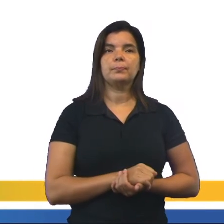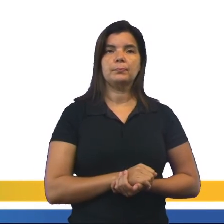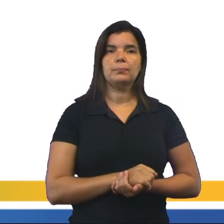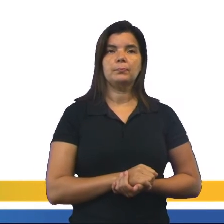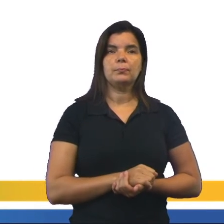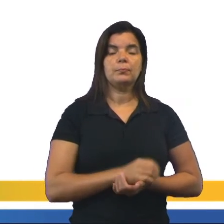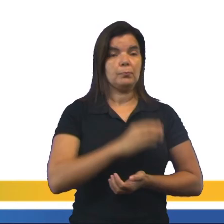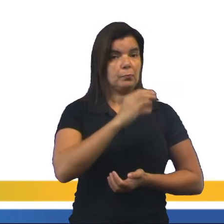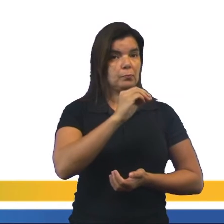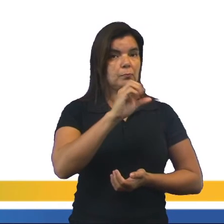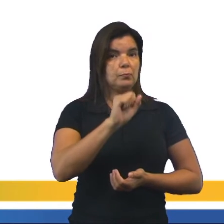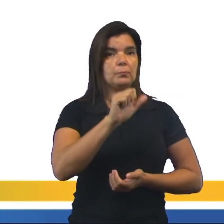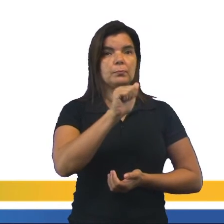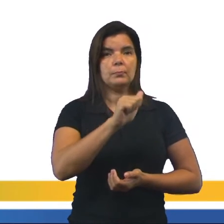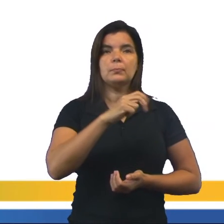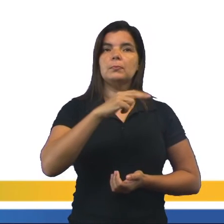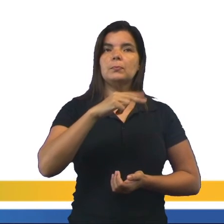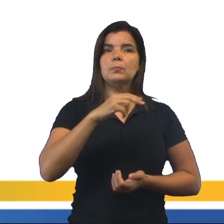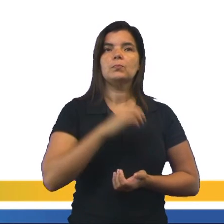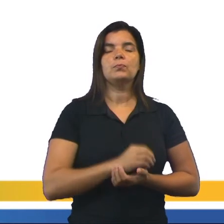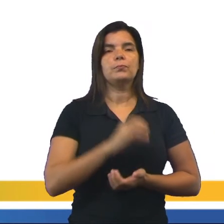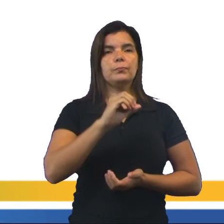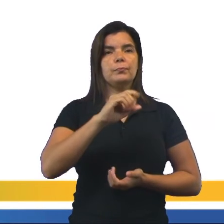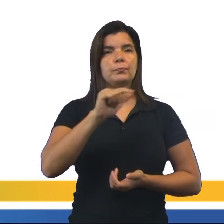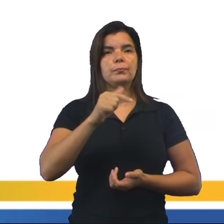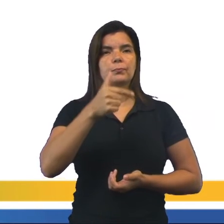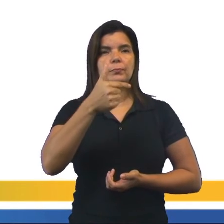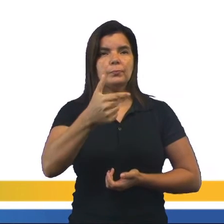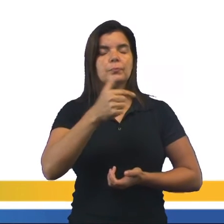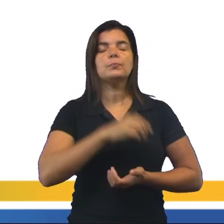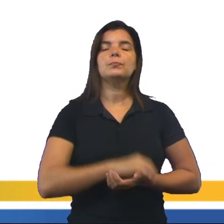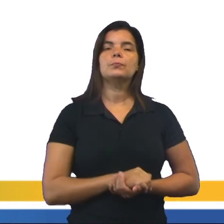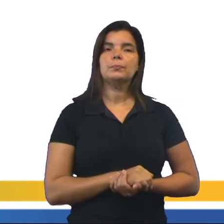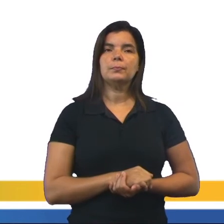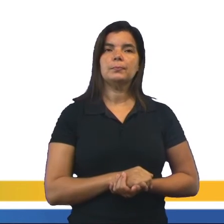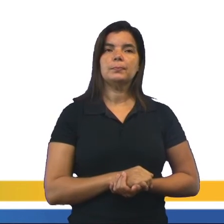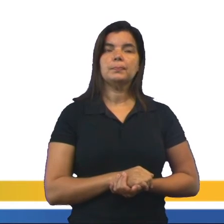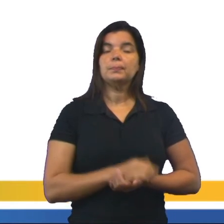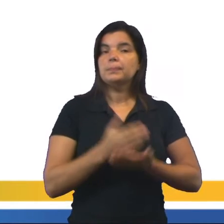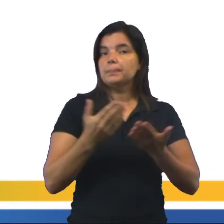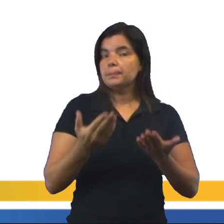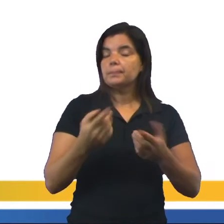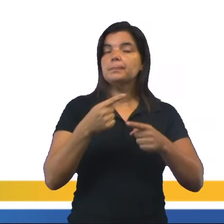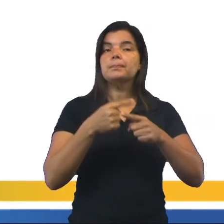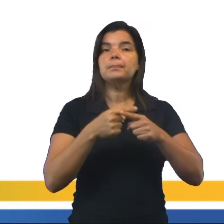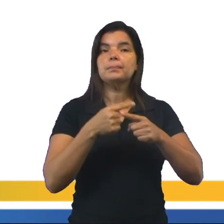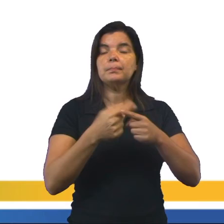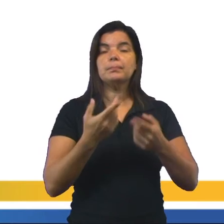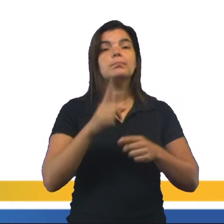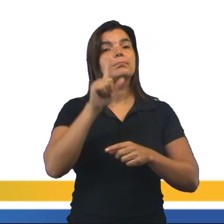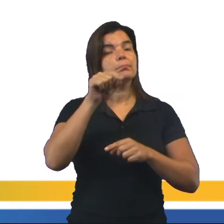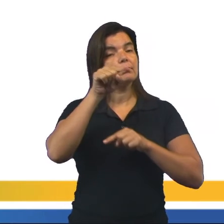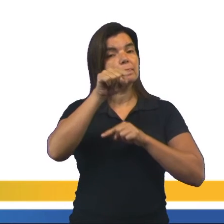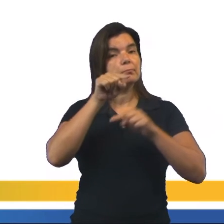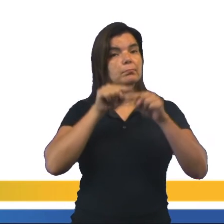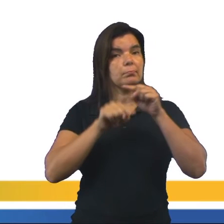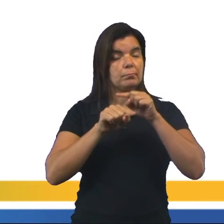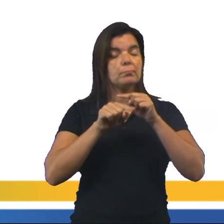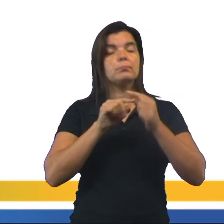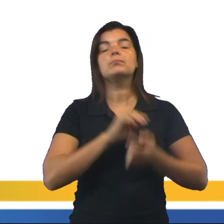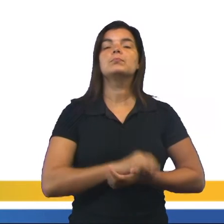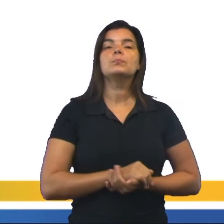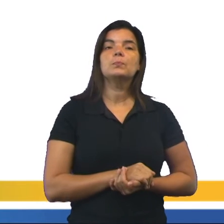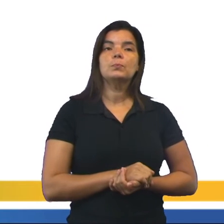A. Cosseno de A é igual a 0,2, porque é a divisão. Ou